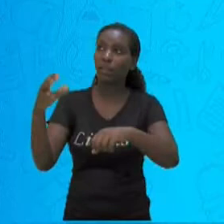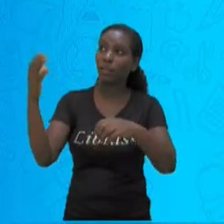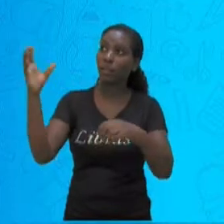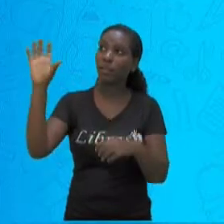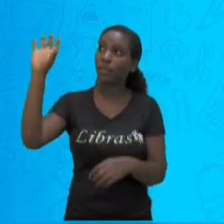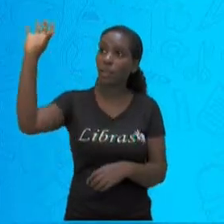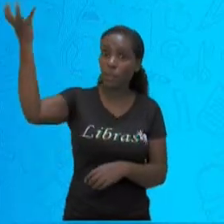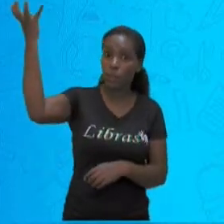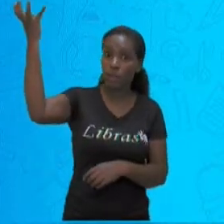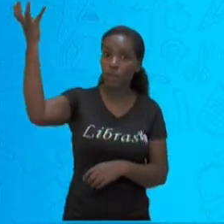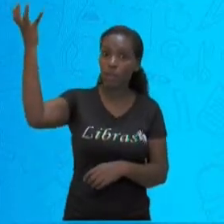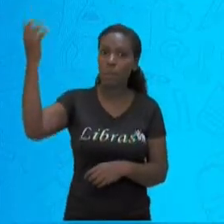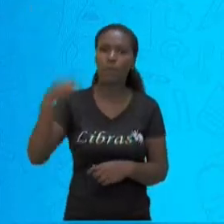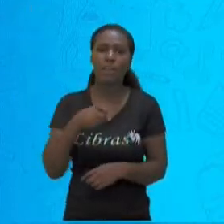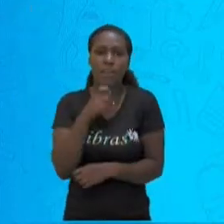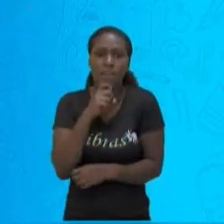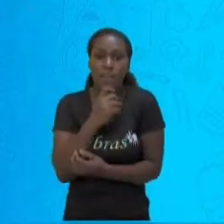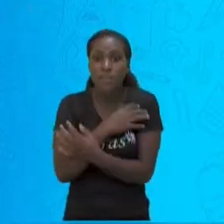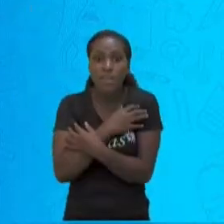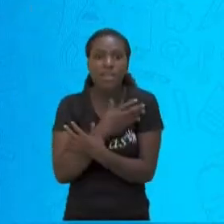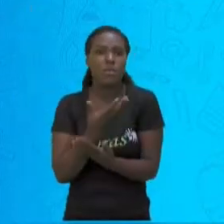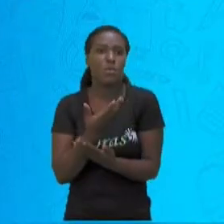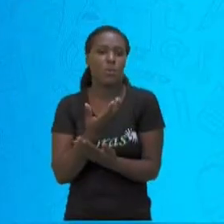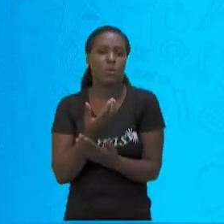o padre dentro das igrejas católicas.